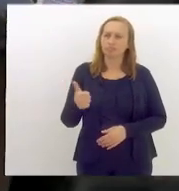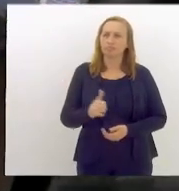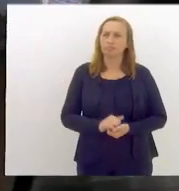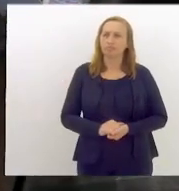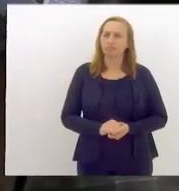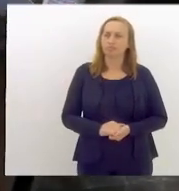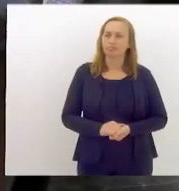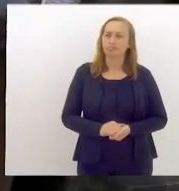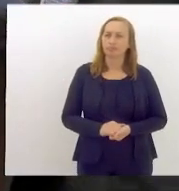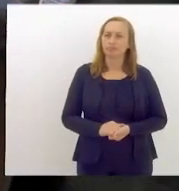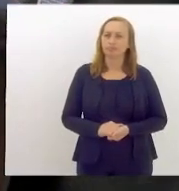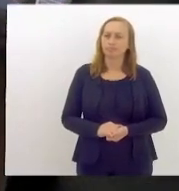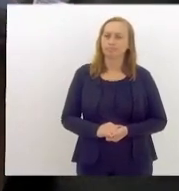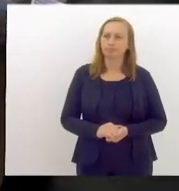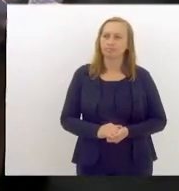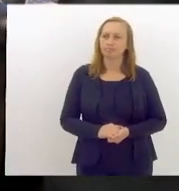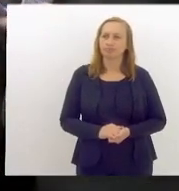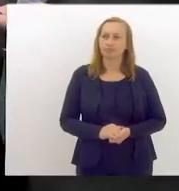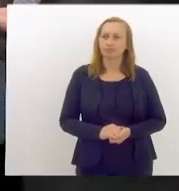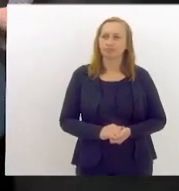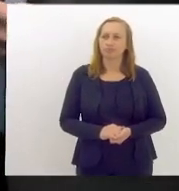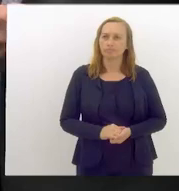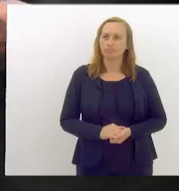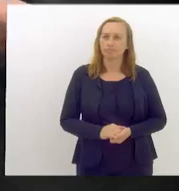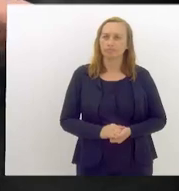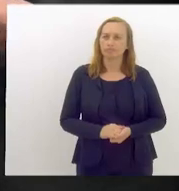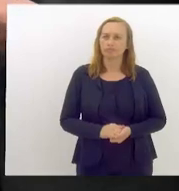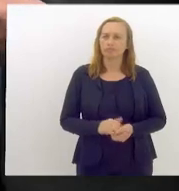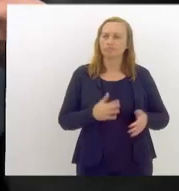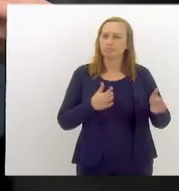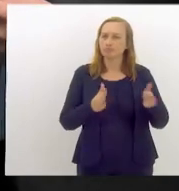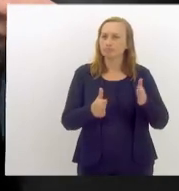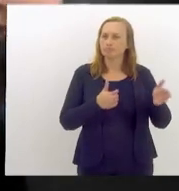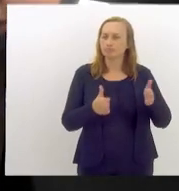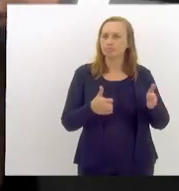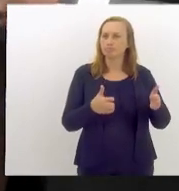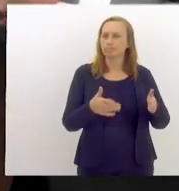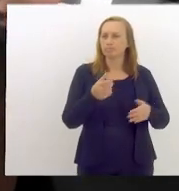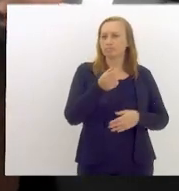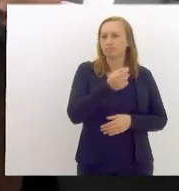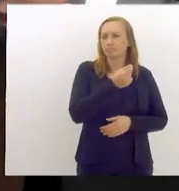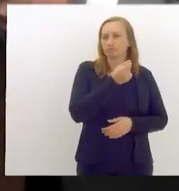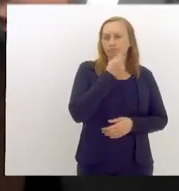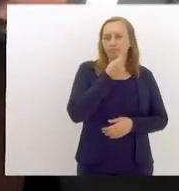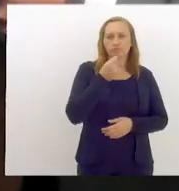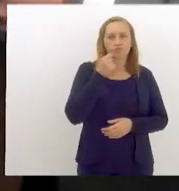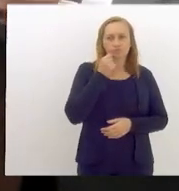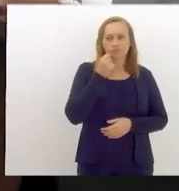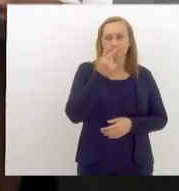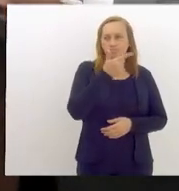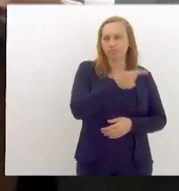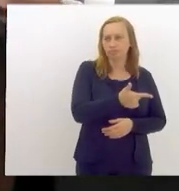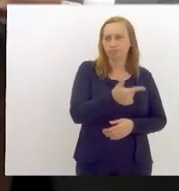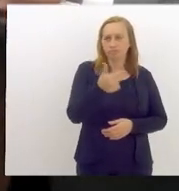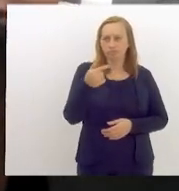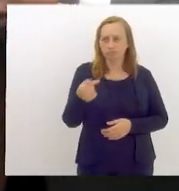deveria atingir o período de setembro de 2017